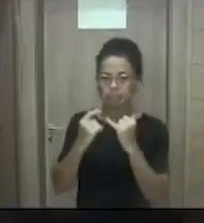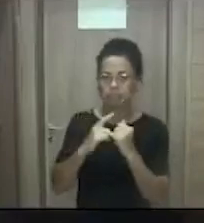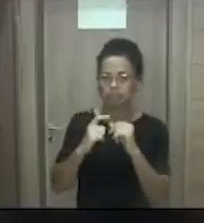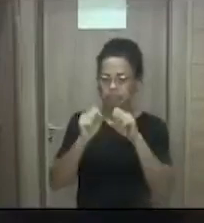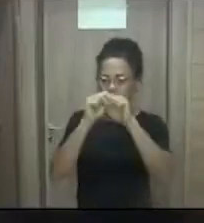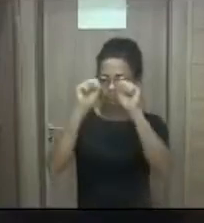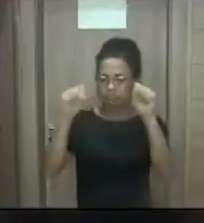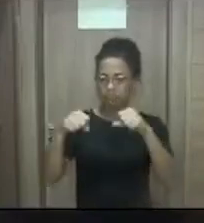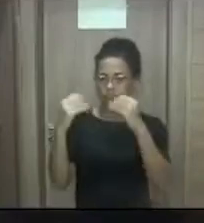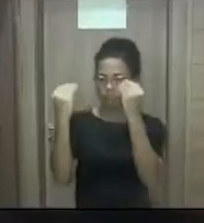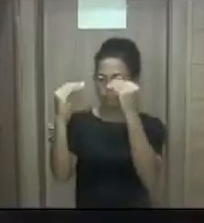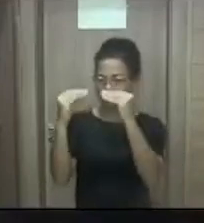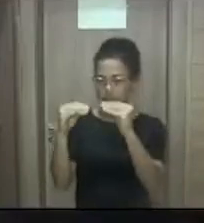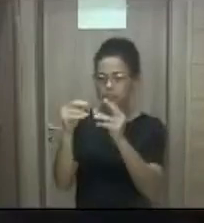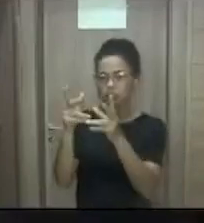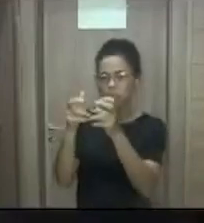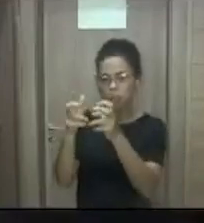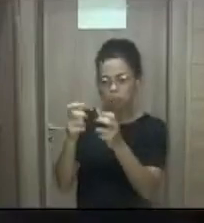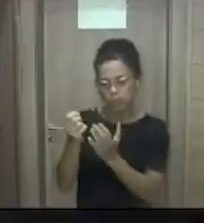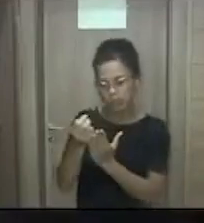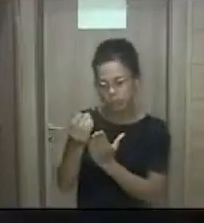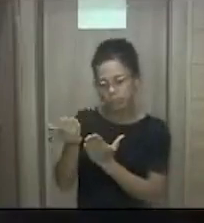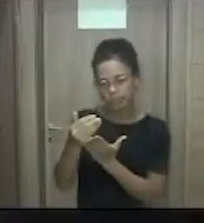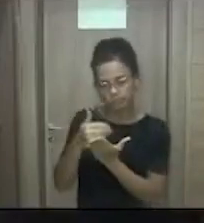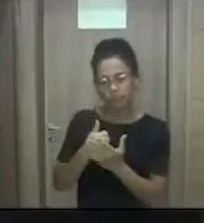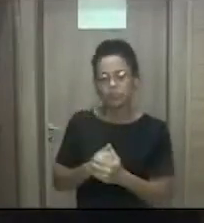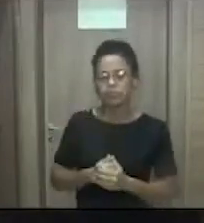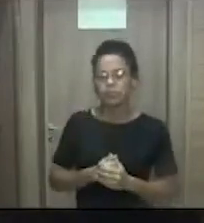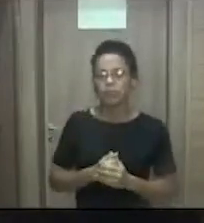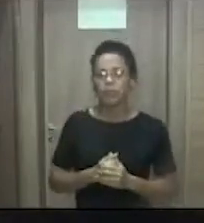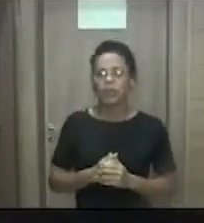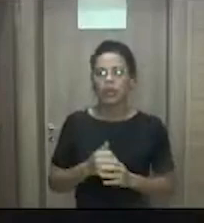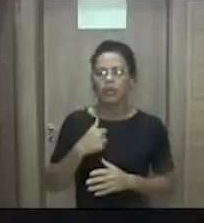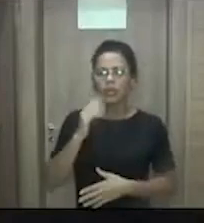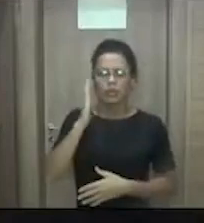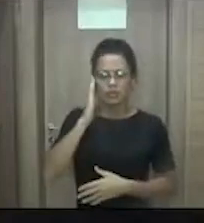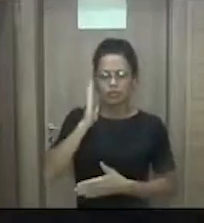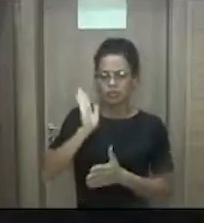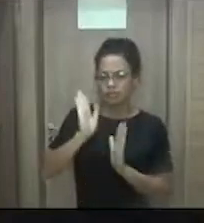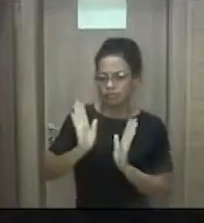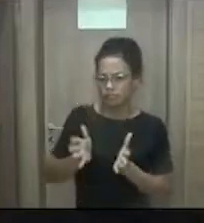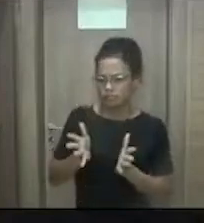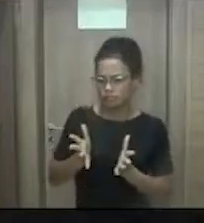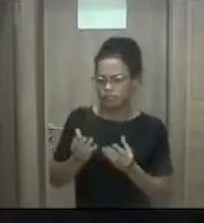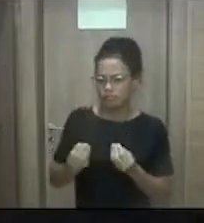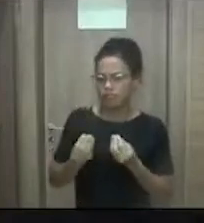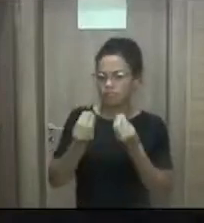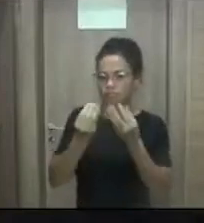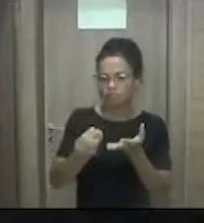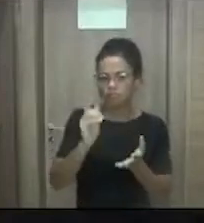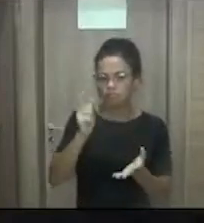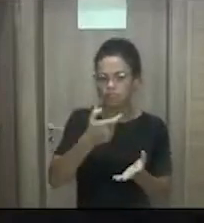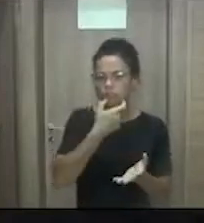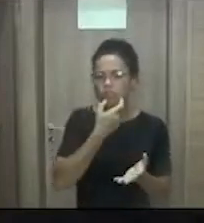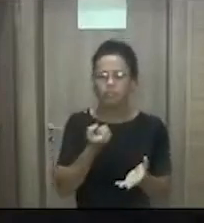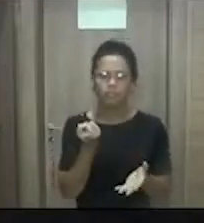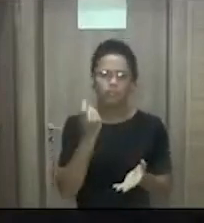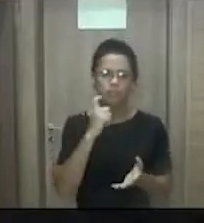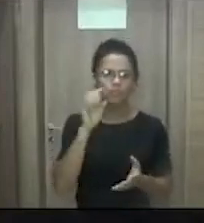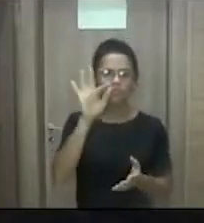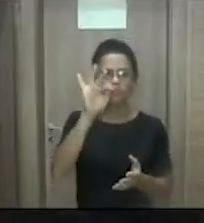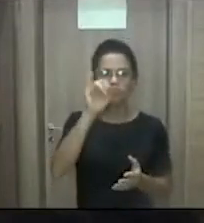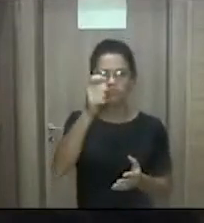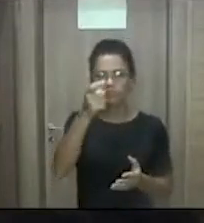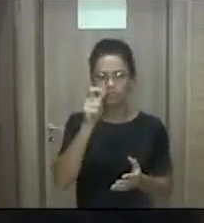sistemas oficiais. E já era muito evidente a baixíssima oferta de prótese fixa unitária. E a